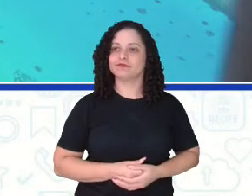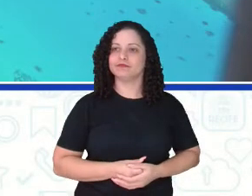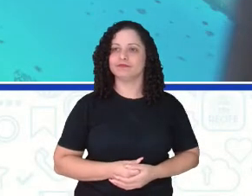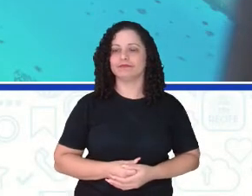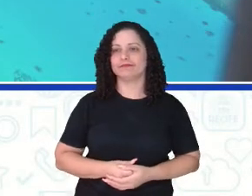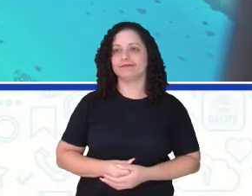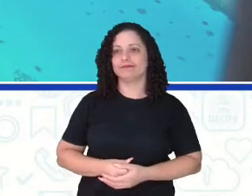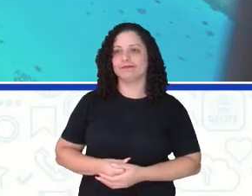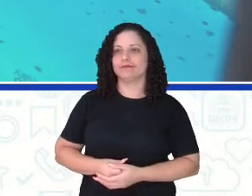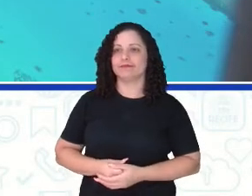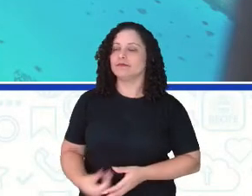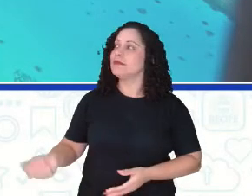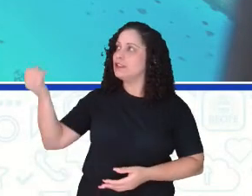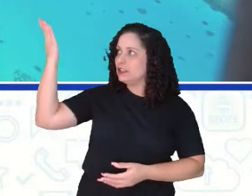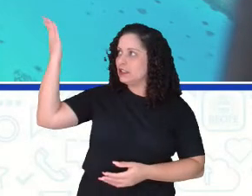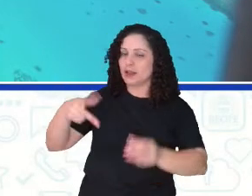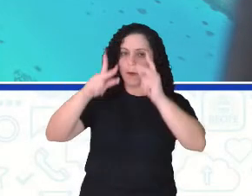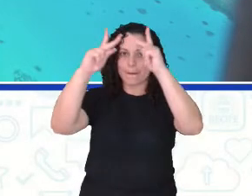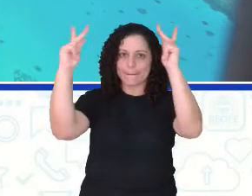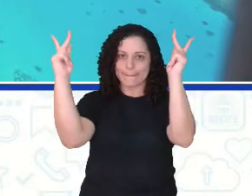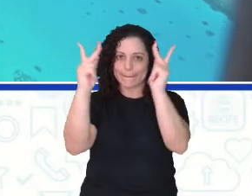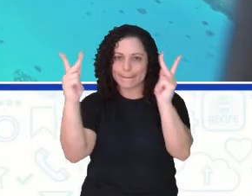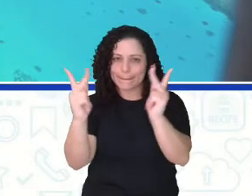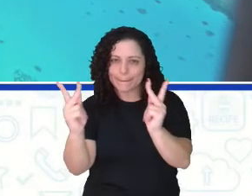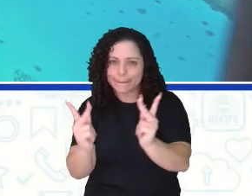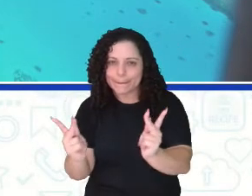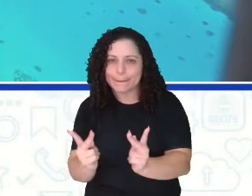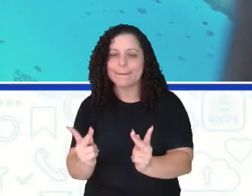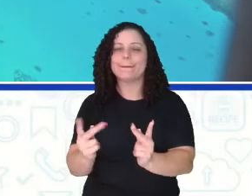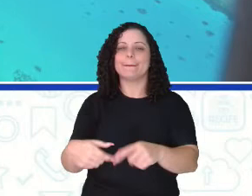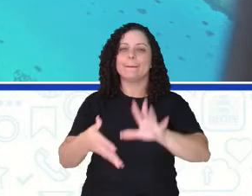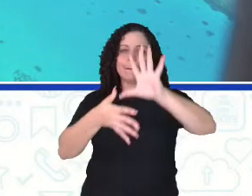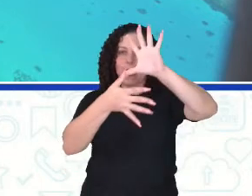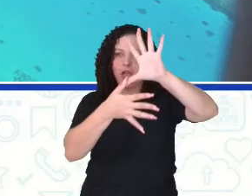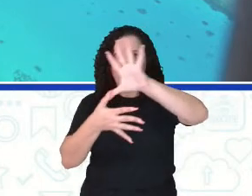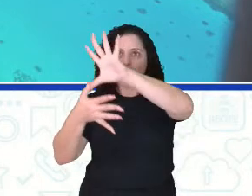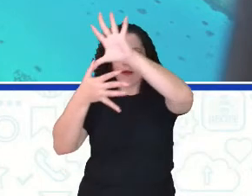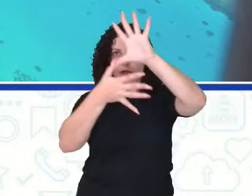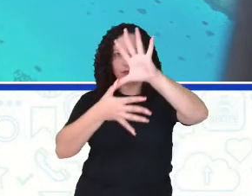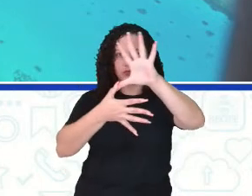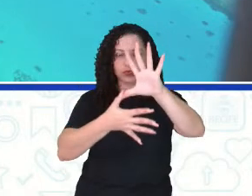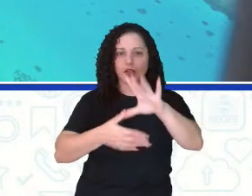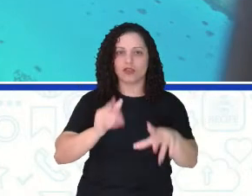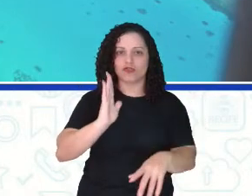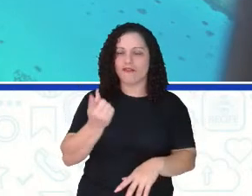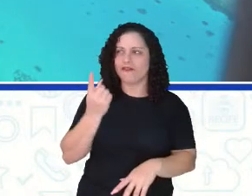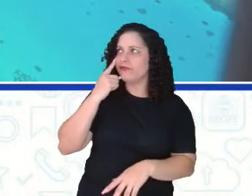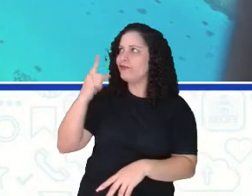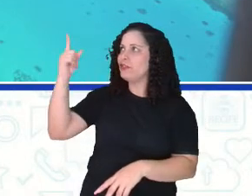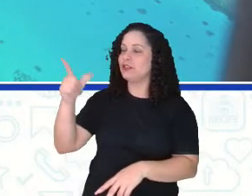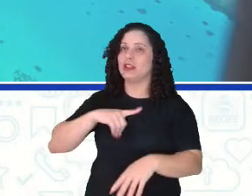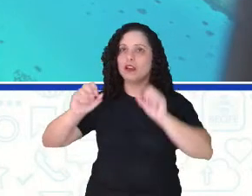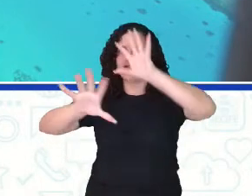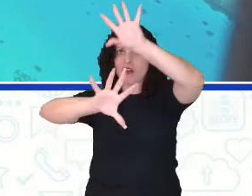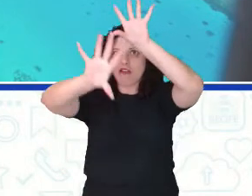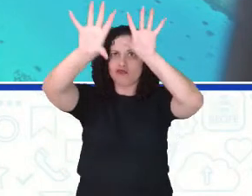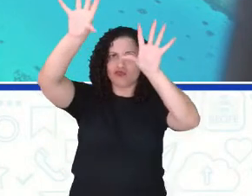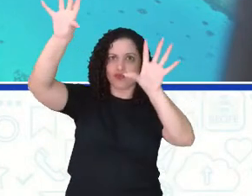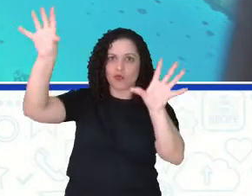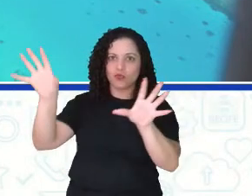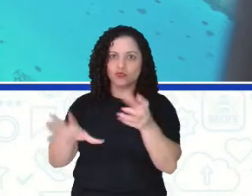eu falei para vocês, esse mapinha a gente já viu, tá? E nesse mapinha tem aqui a regionalização